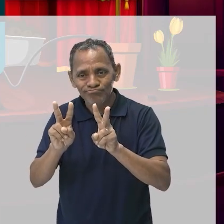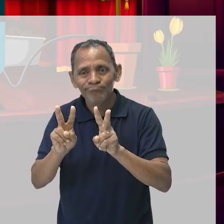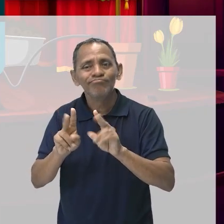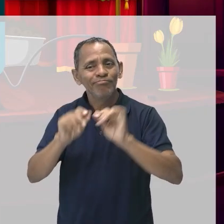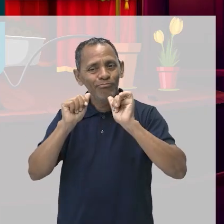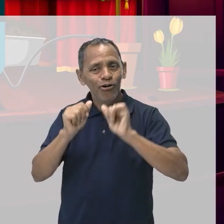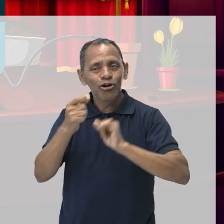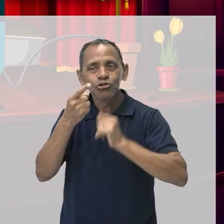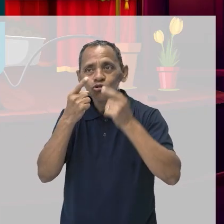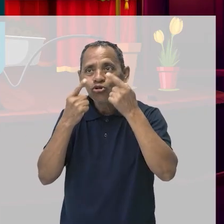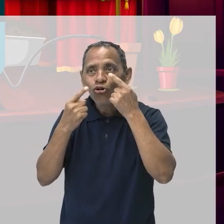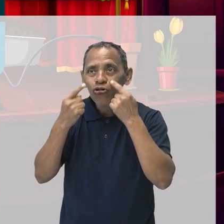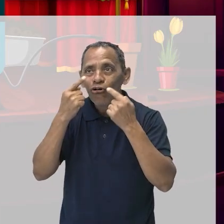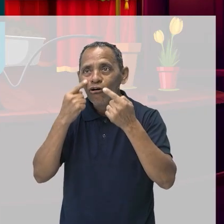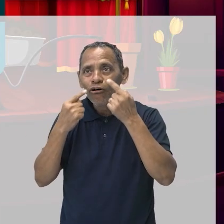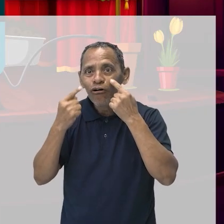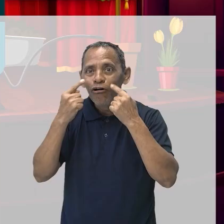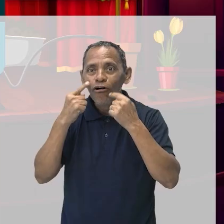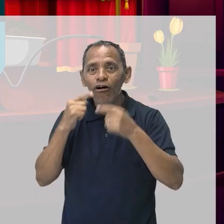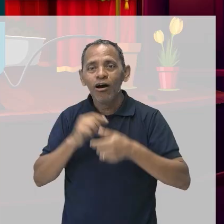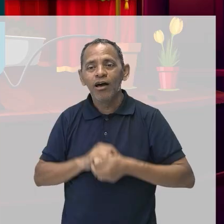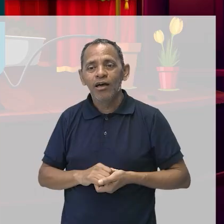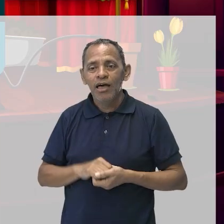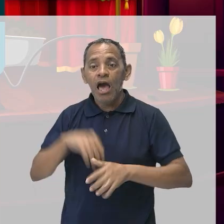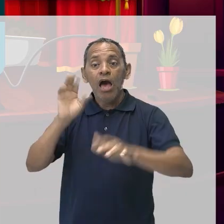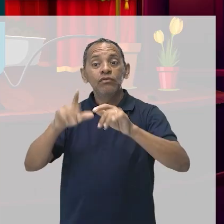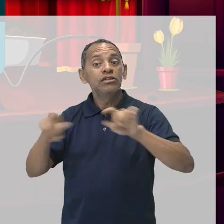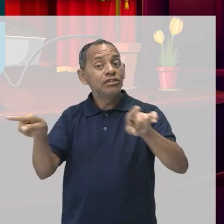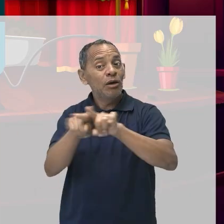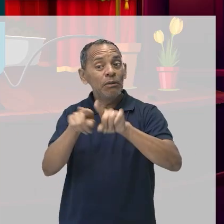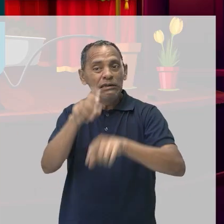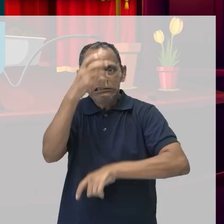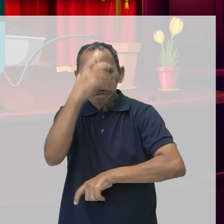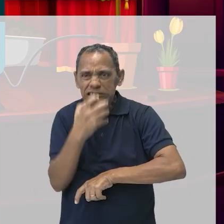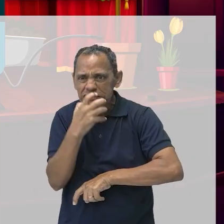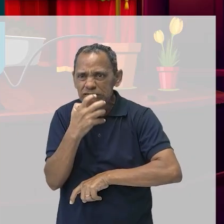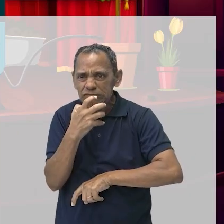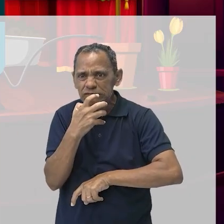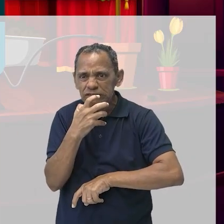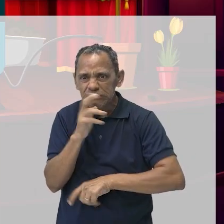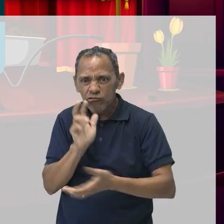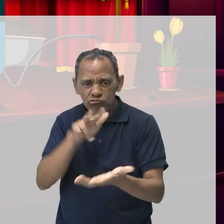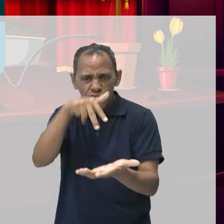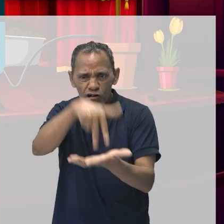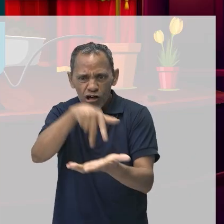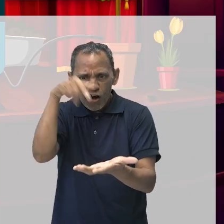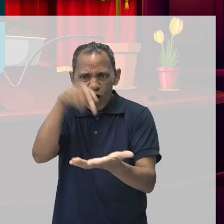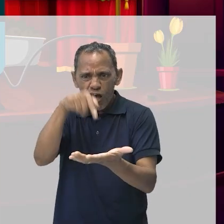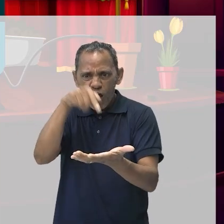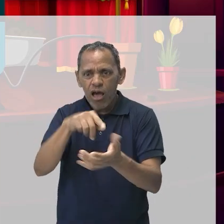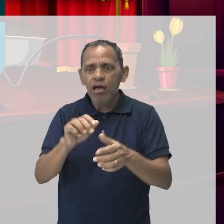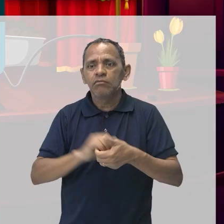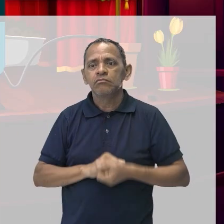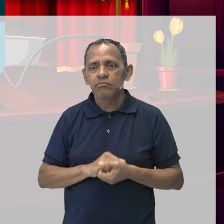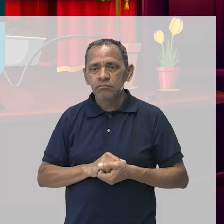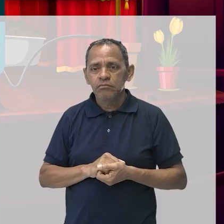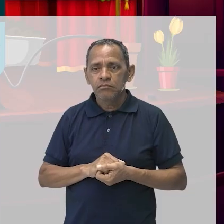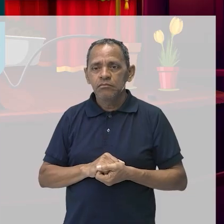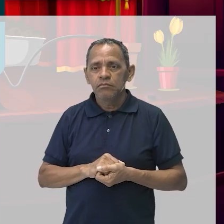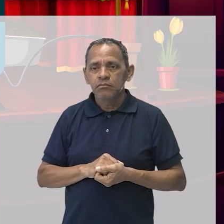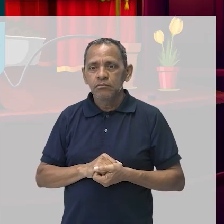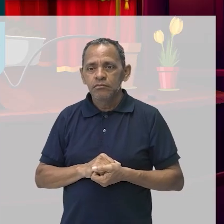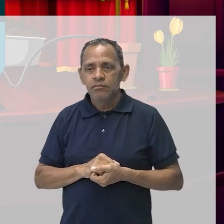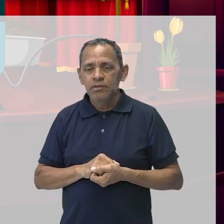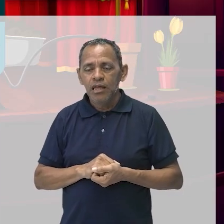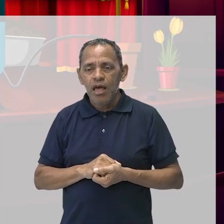chorar, ou então às vezes ele fica até com raiva do antagonista, que ele fez tanta maldade para o protagonista que o